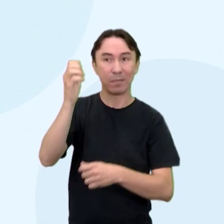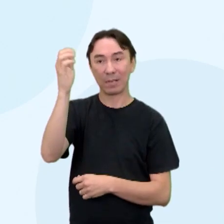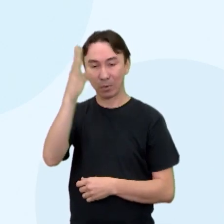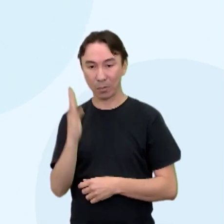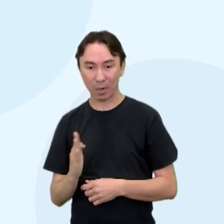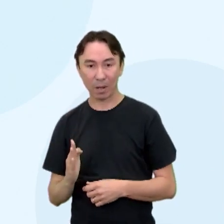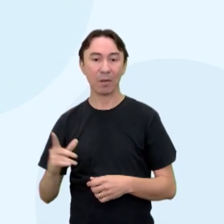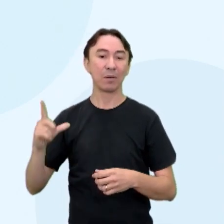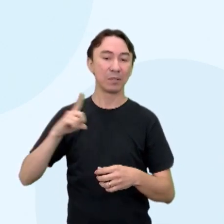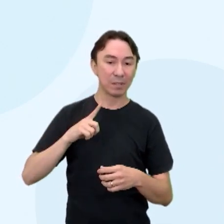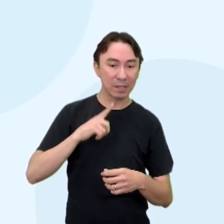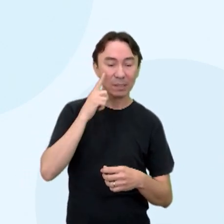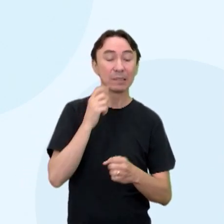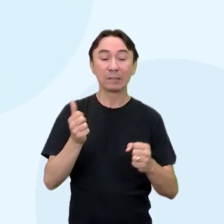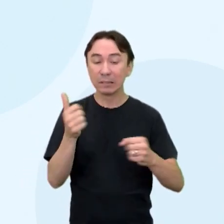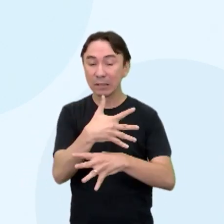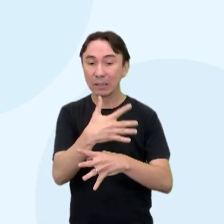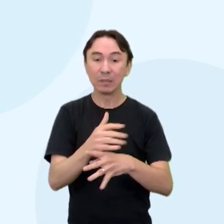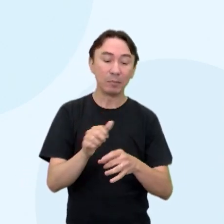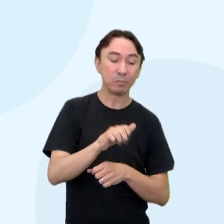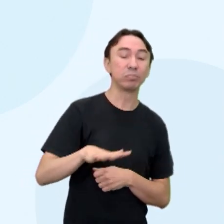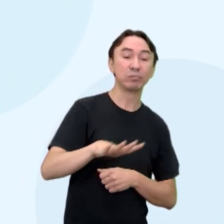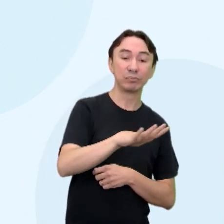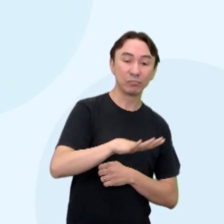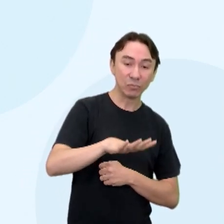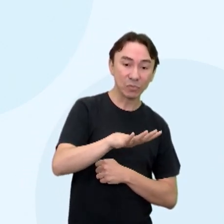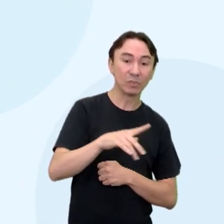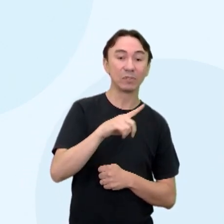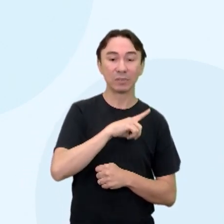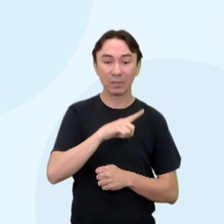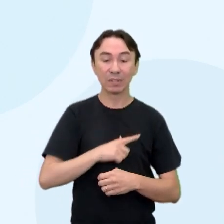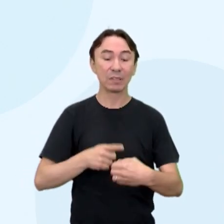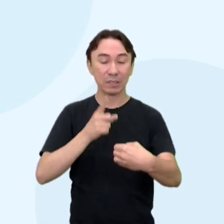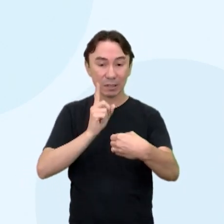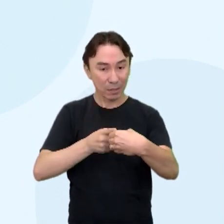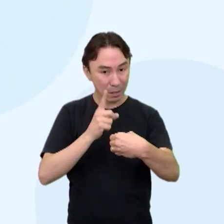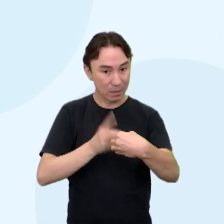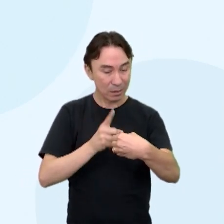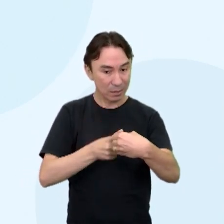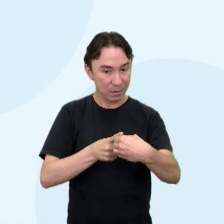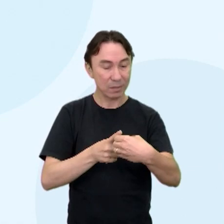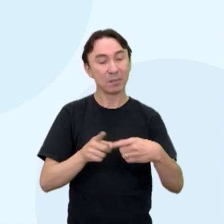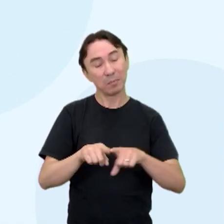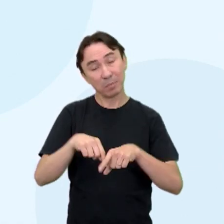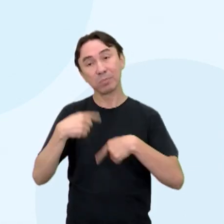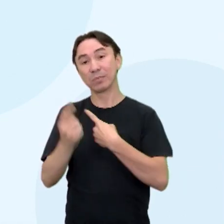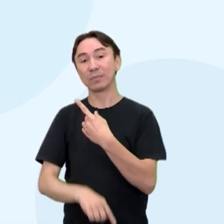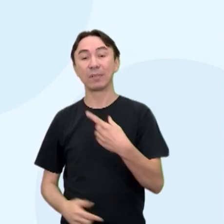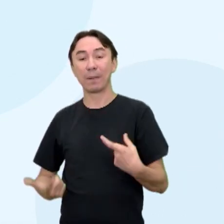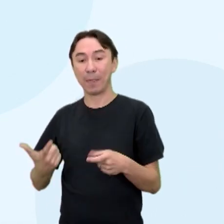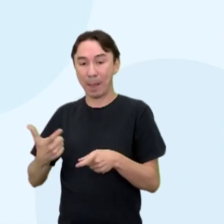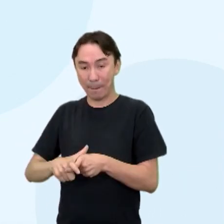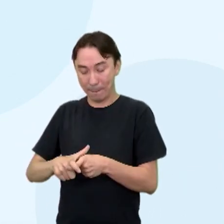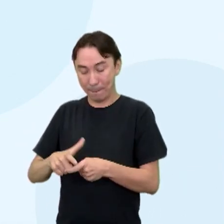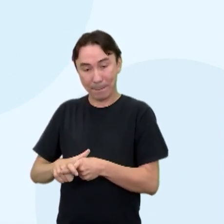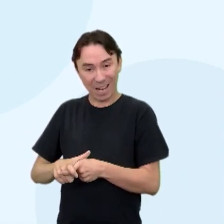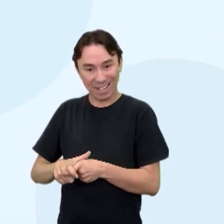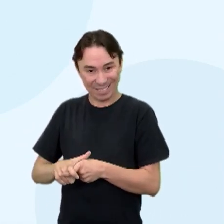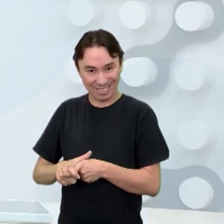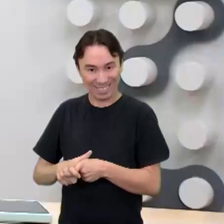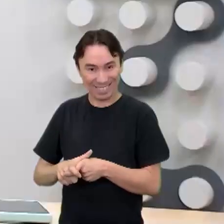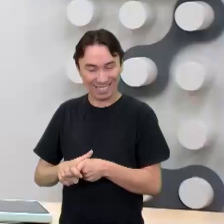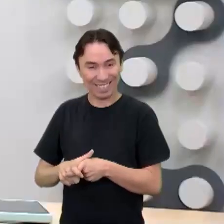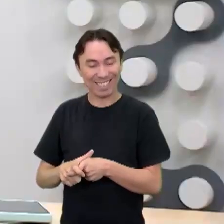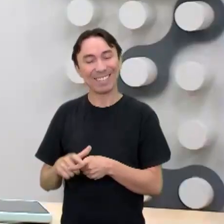o centro regional, a cidade local e a vila, né? Então isso aí faz aí uma interligação